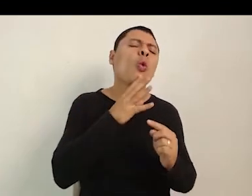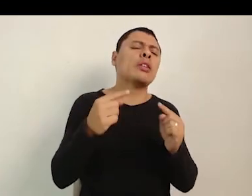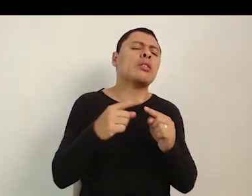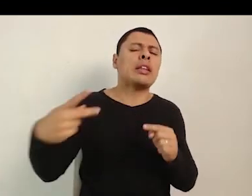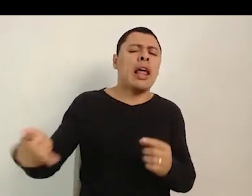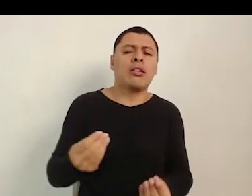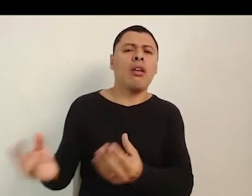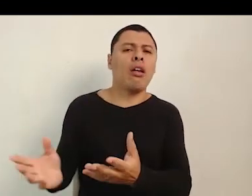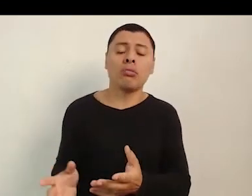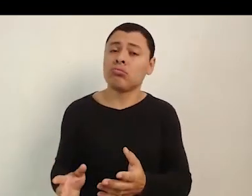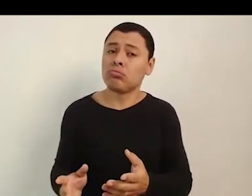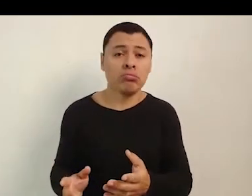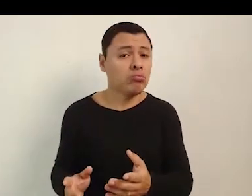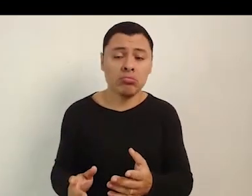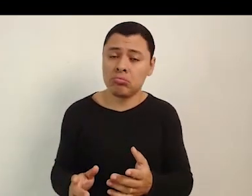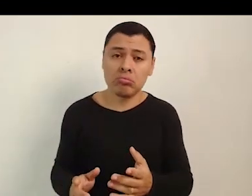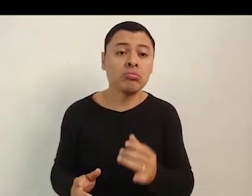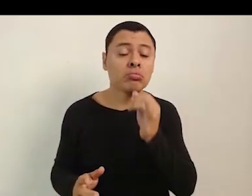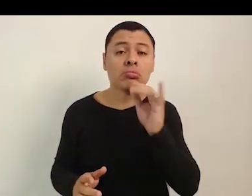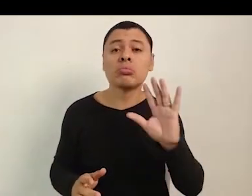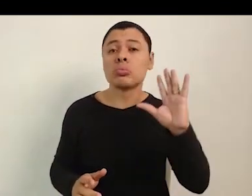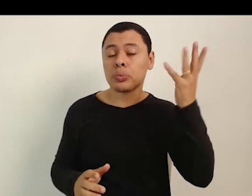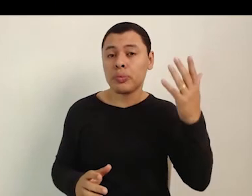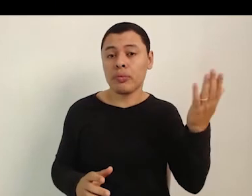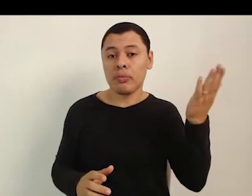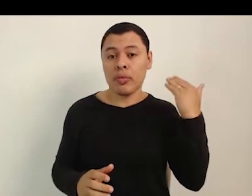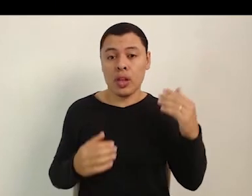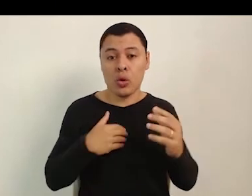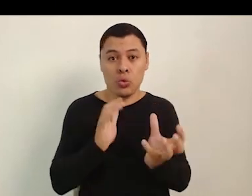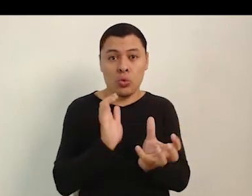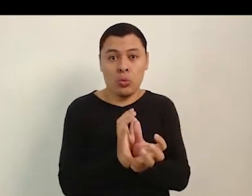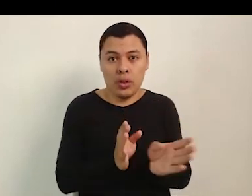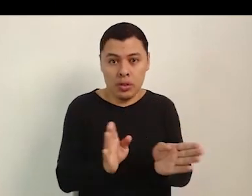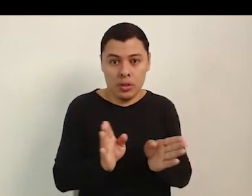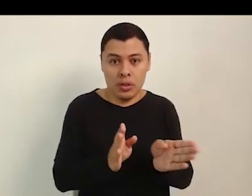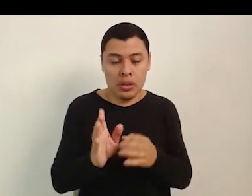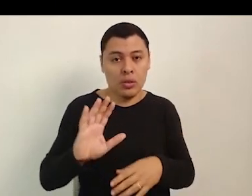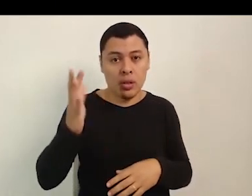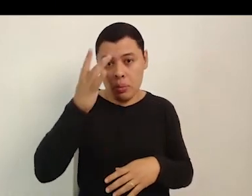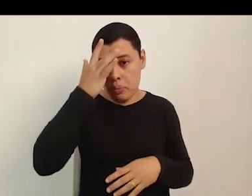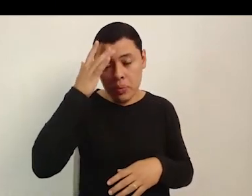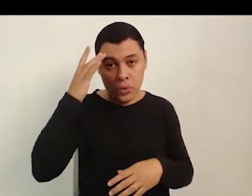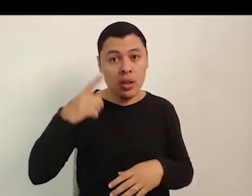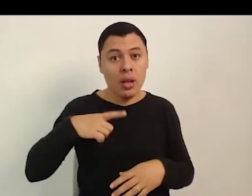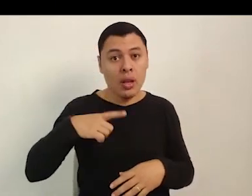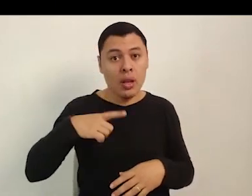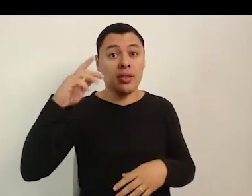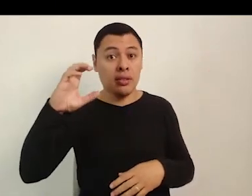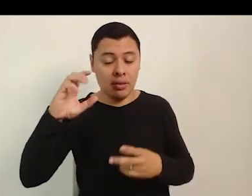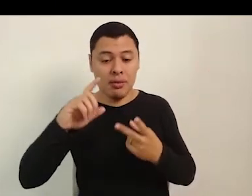tá? Recentemente, por exemplo, em uma das minhas turmas de acessibilidade, eu tive uma pessoa com paralisia cerebral e